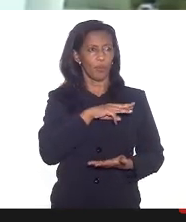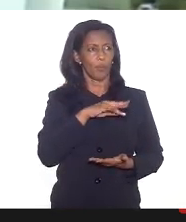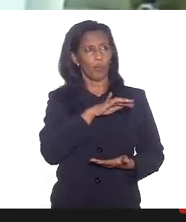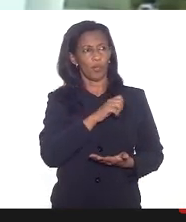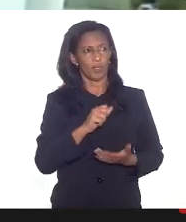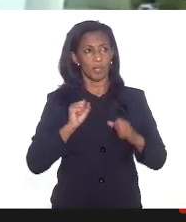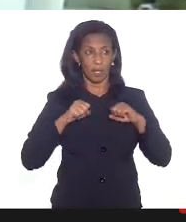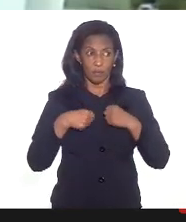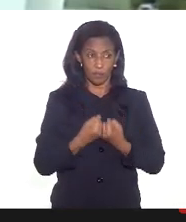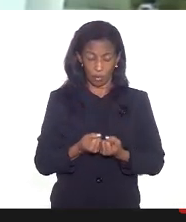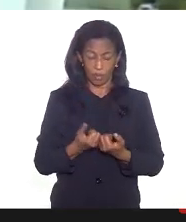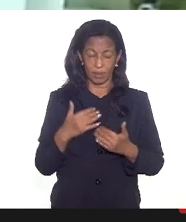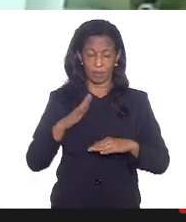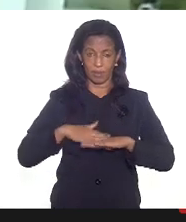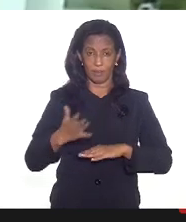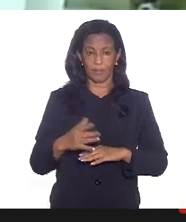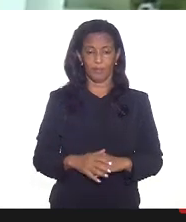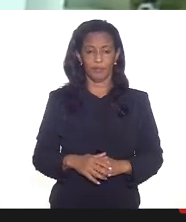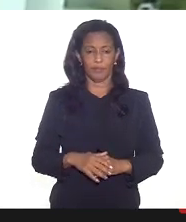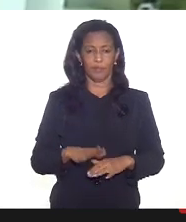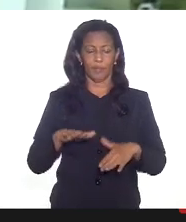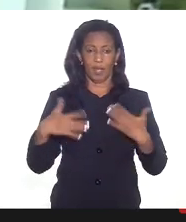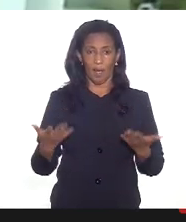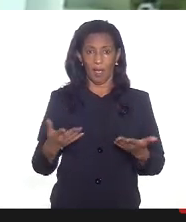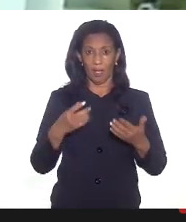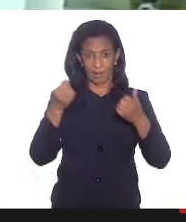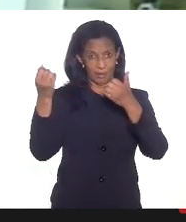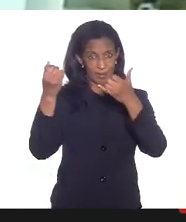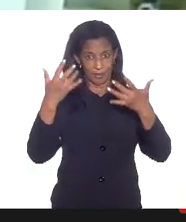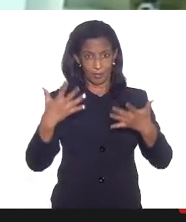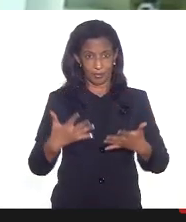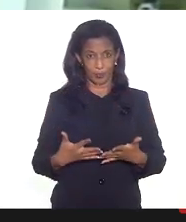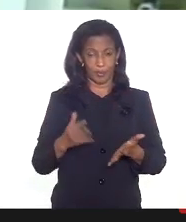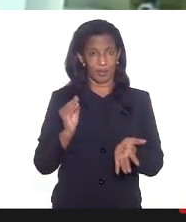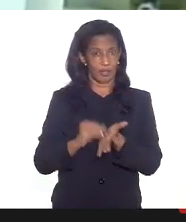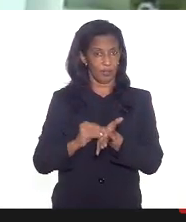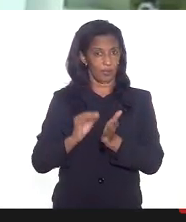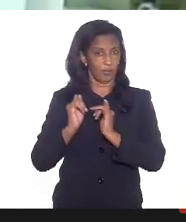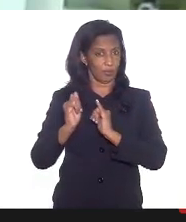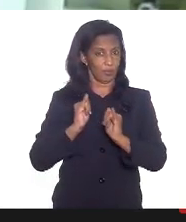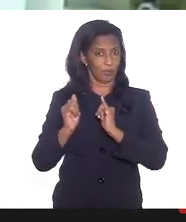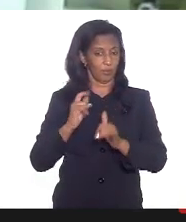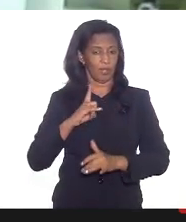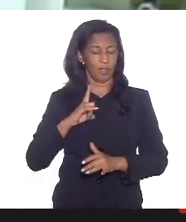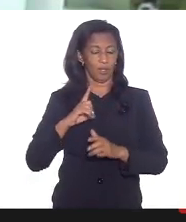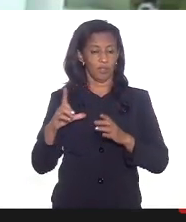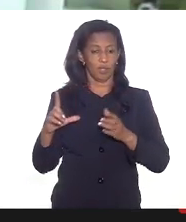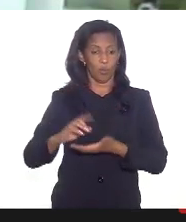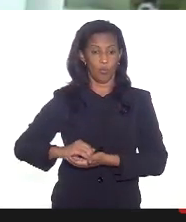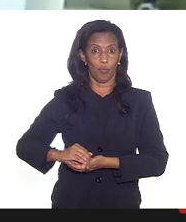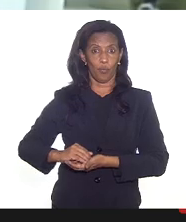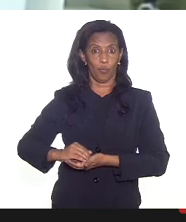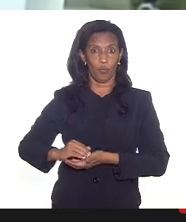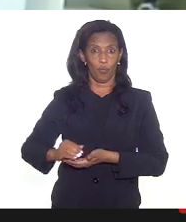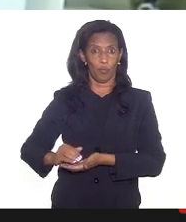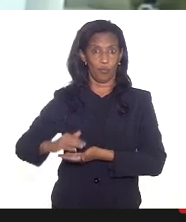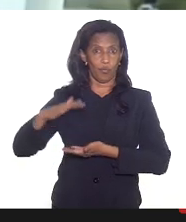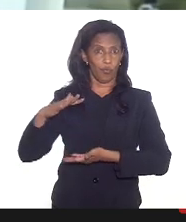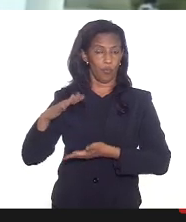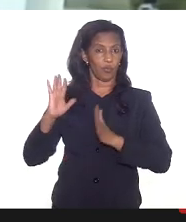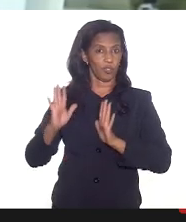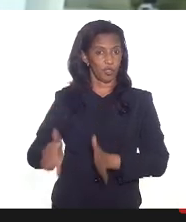dizer reforça ainda mais além dessas discrepâncias essa sim com certeza a gente já tem um volume tão